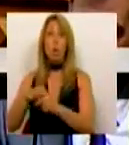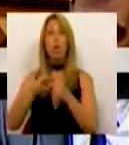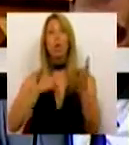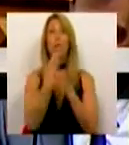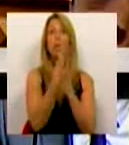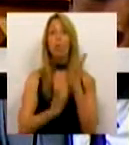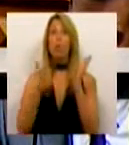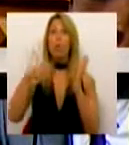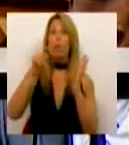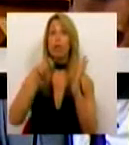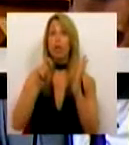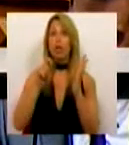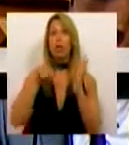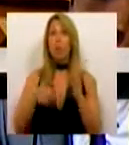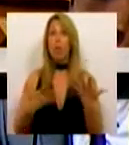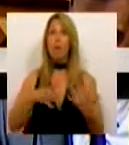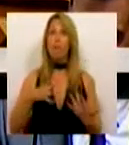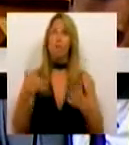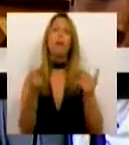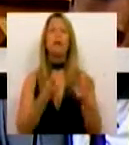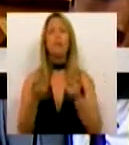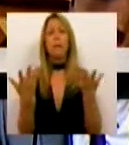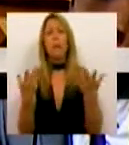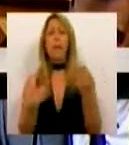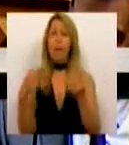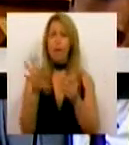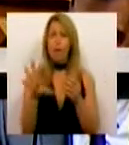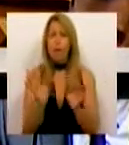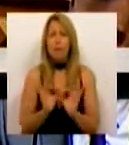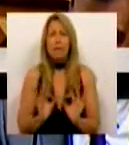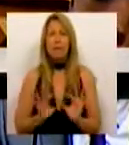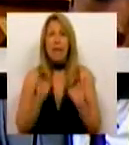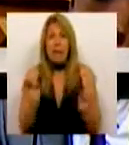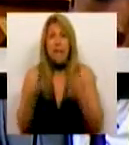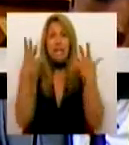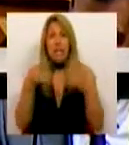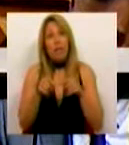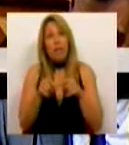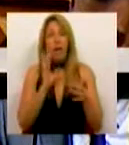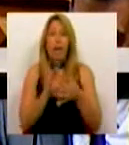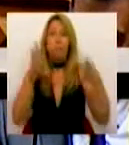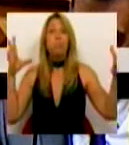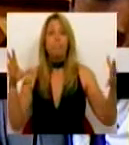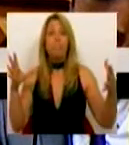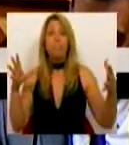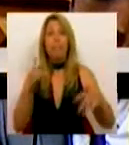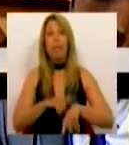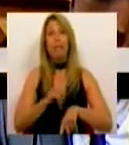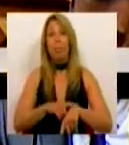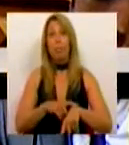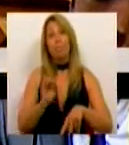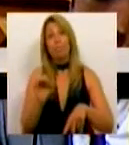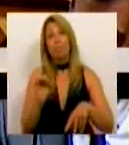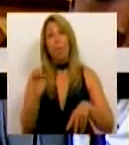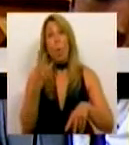hoje debater. Ou seja, é uma espécie de iniciativa fora de tempo ou, se me permitem a expressão, fora de